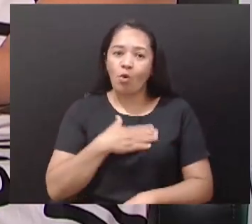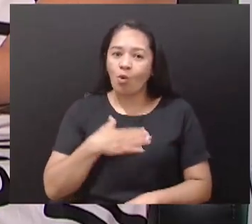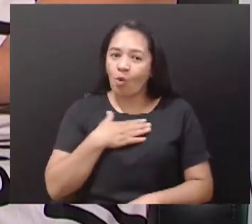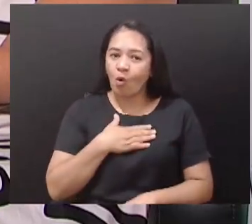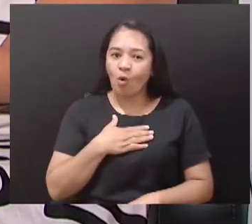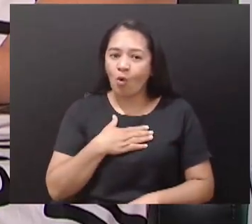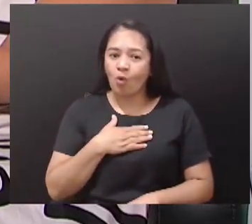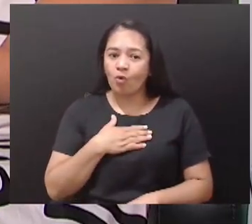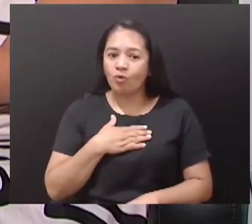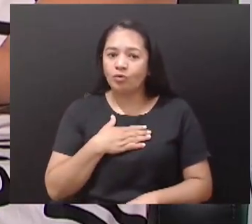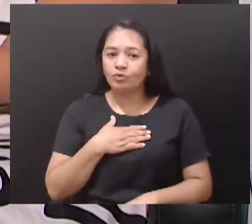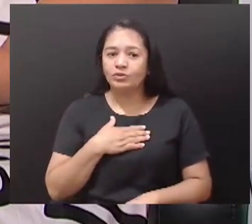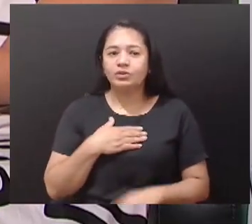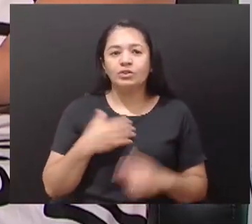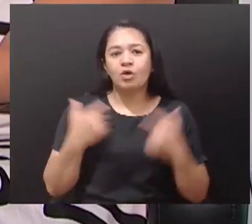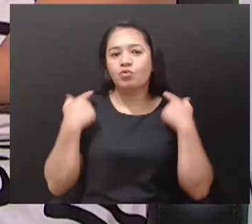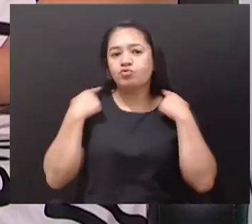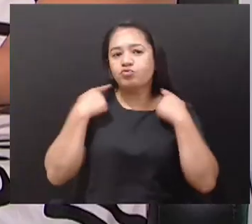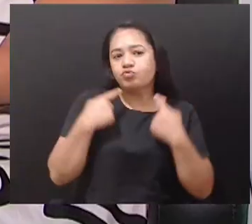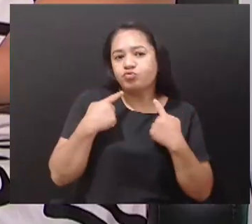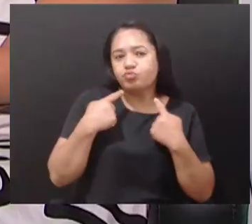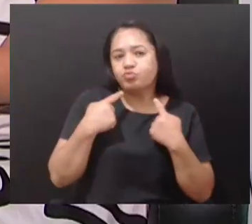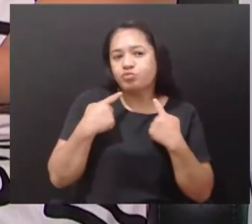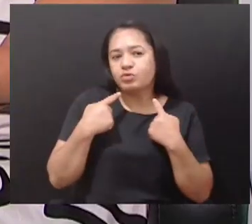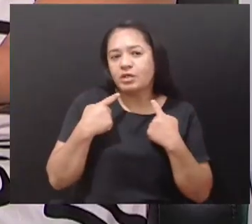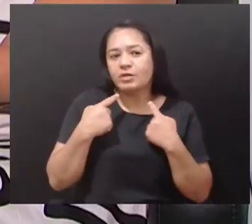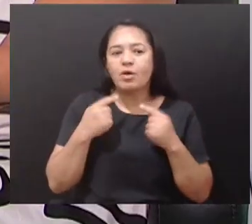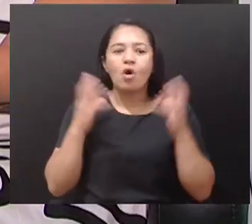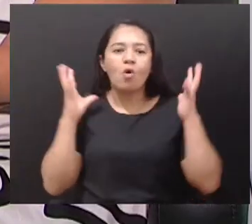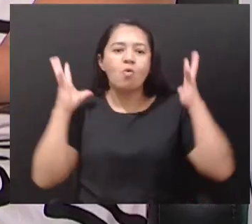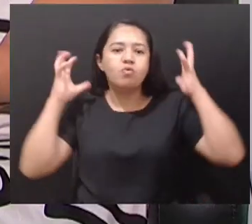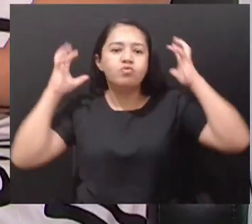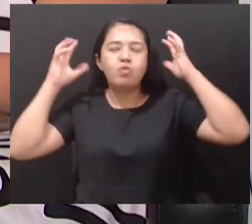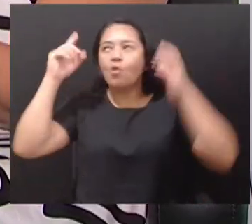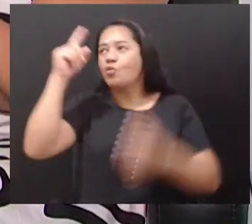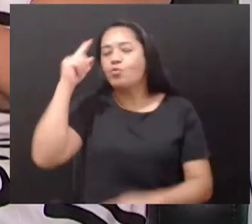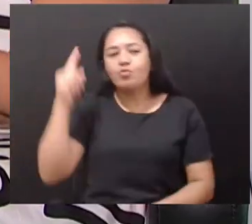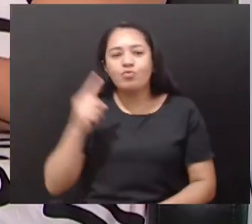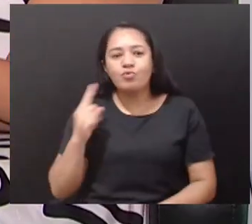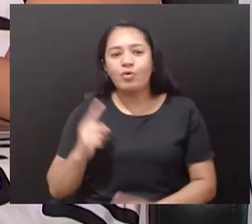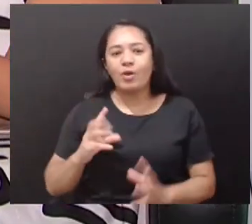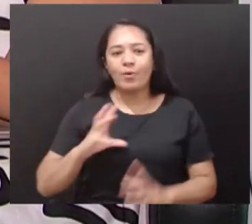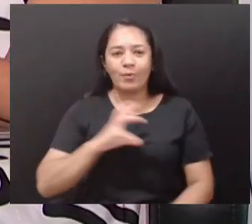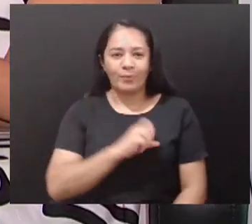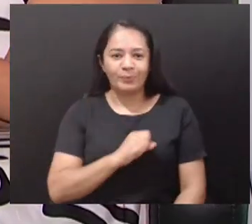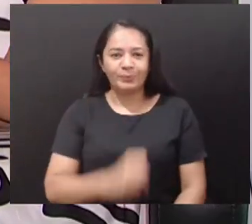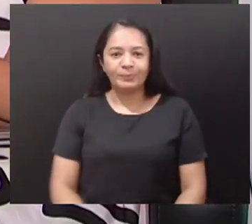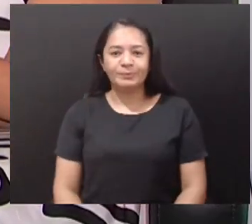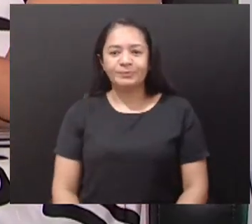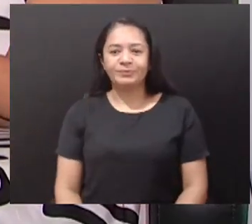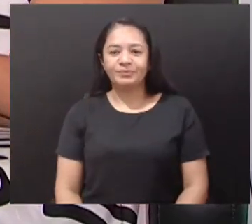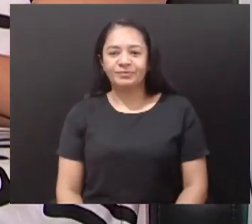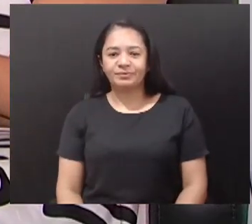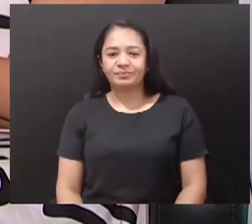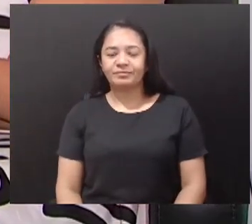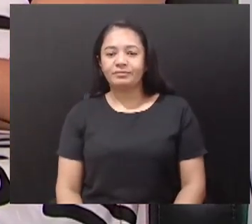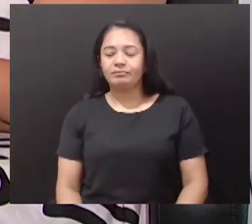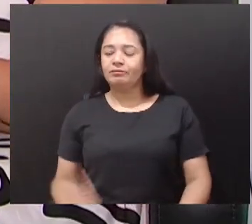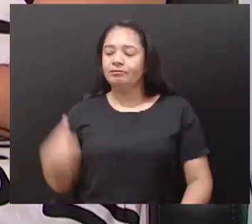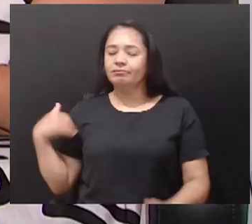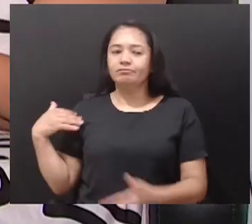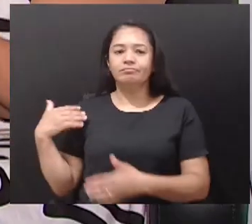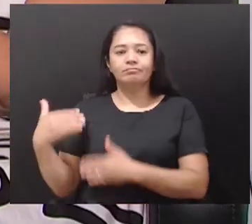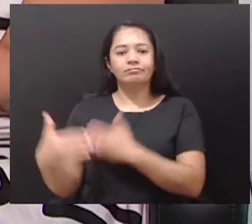dos curtíssimos, do crespo, dos ondulados, eu gosto. E aí, nessa trajetória, Evan,